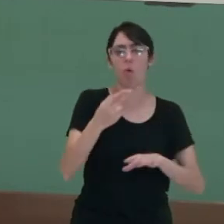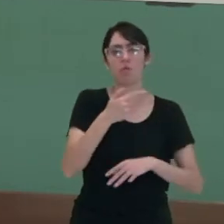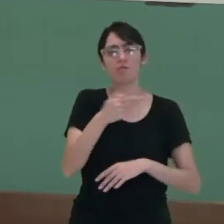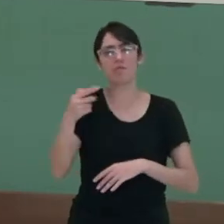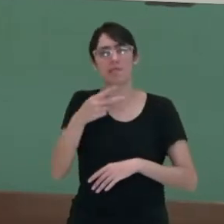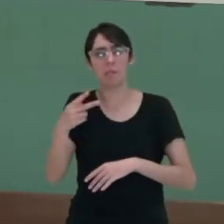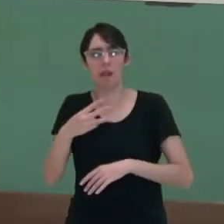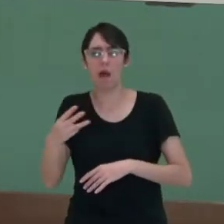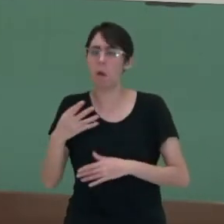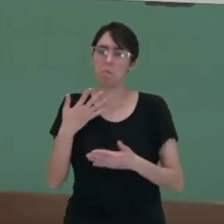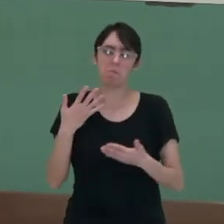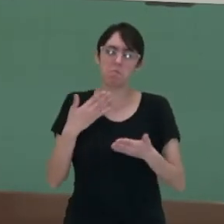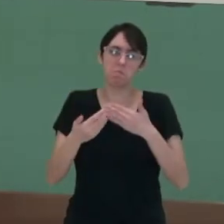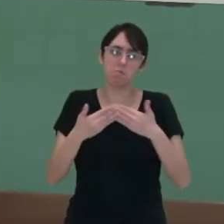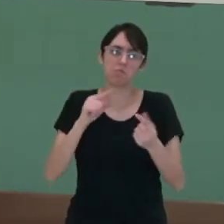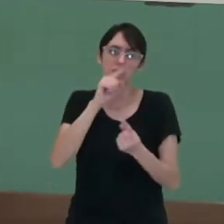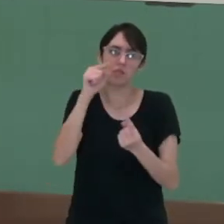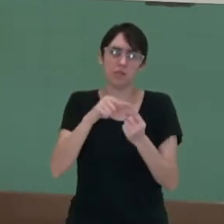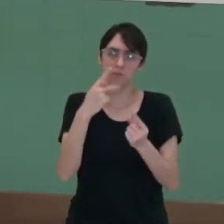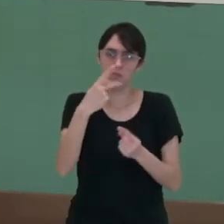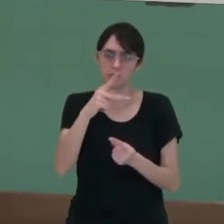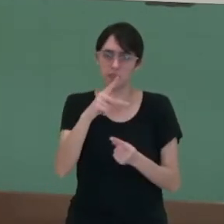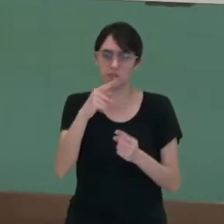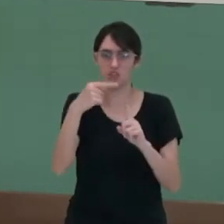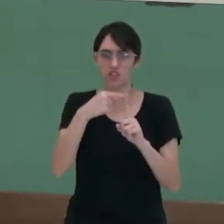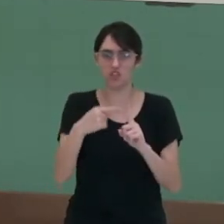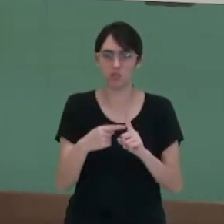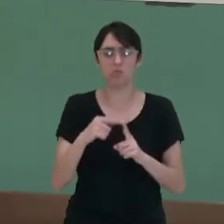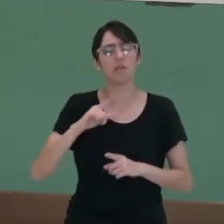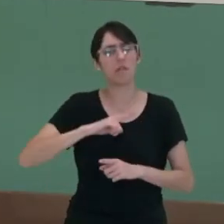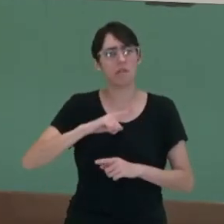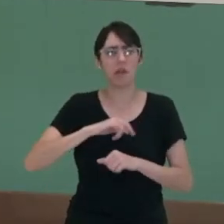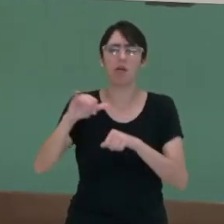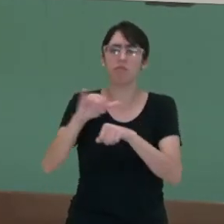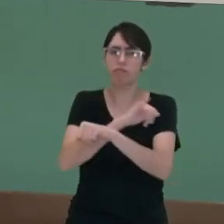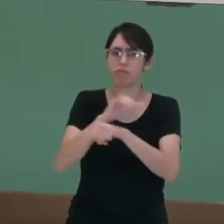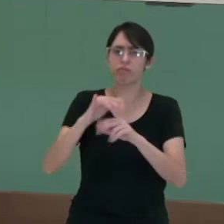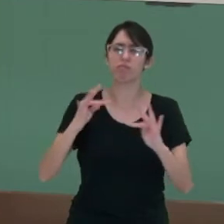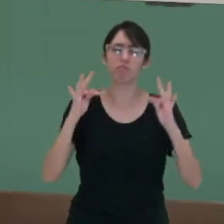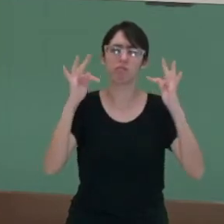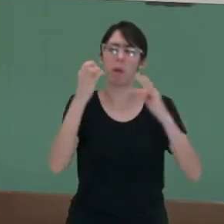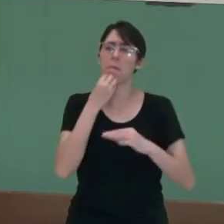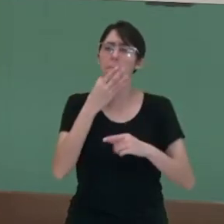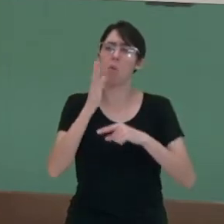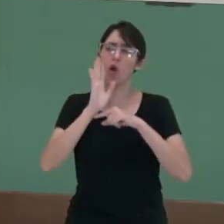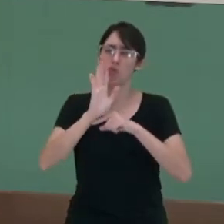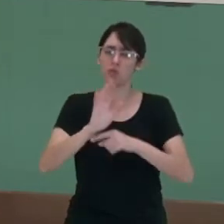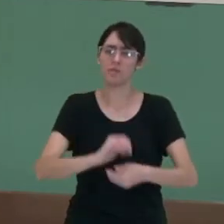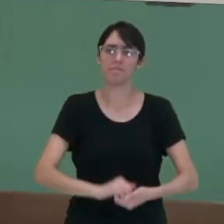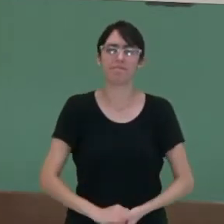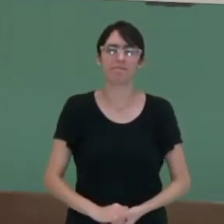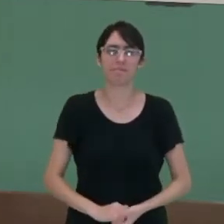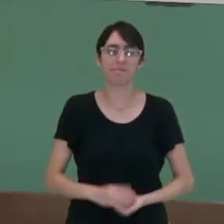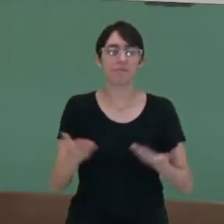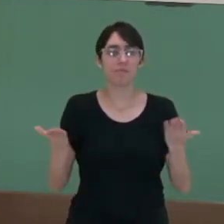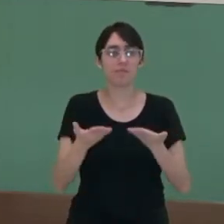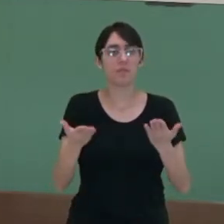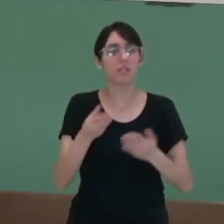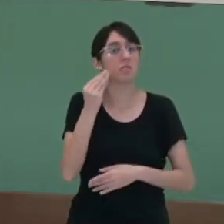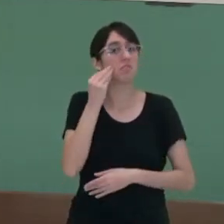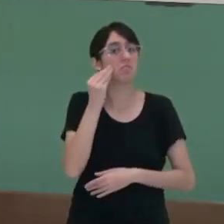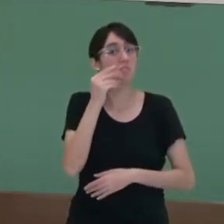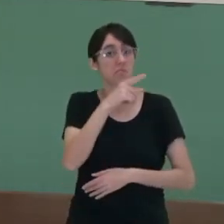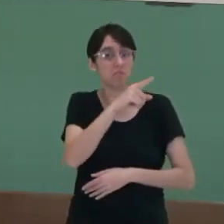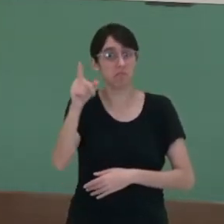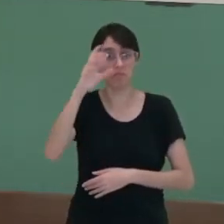couber melhor dentro daquele empreendimento. Mas nós temos ferramentas que vão facilitar. Agora vamos testar se vocês